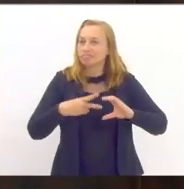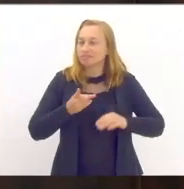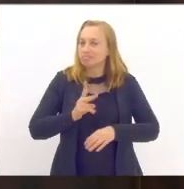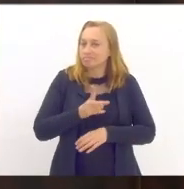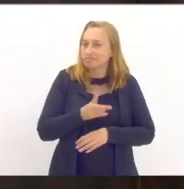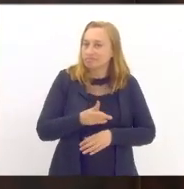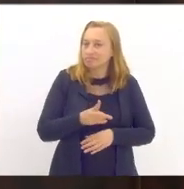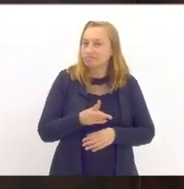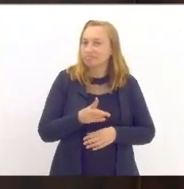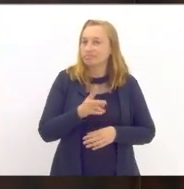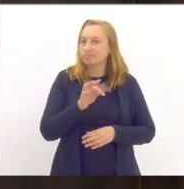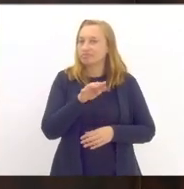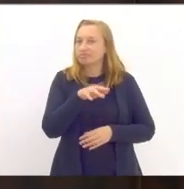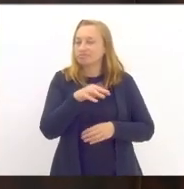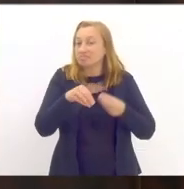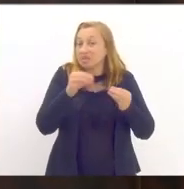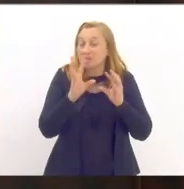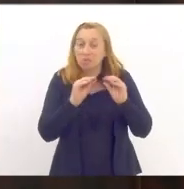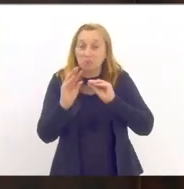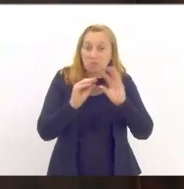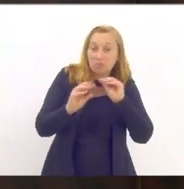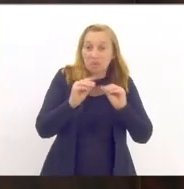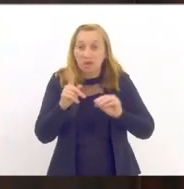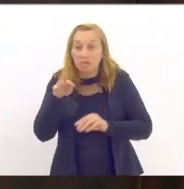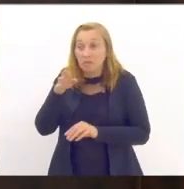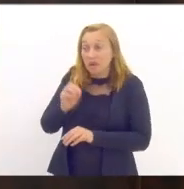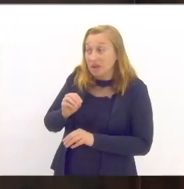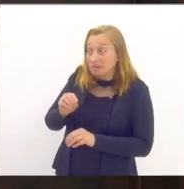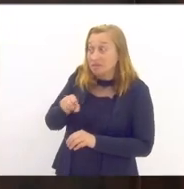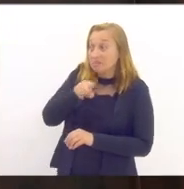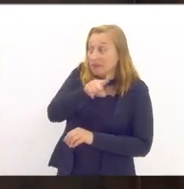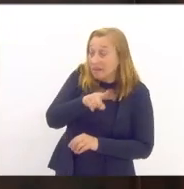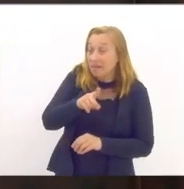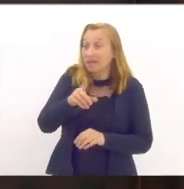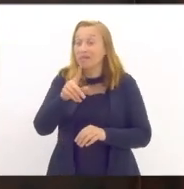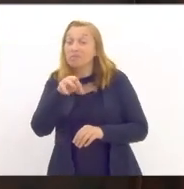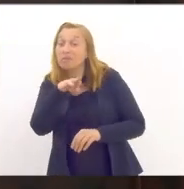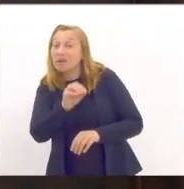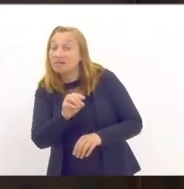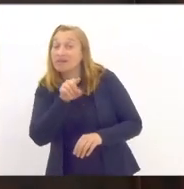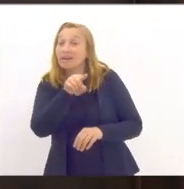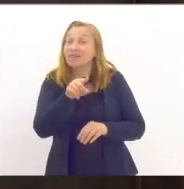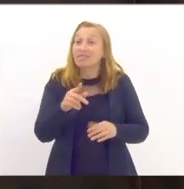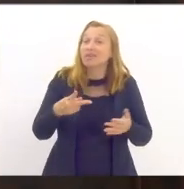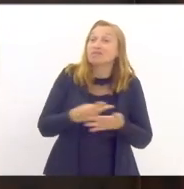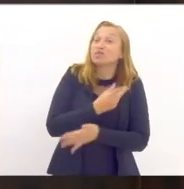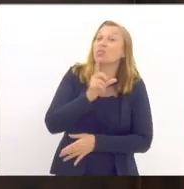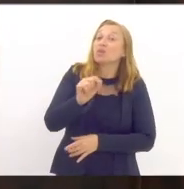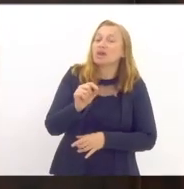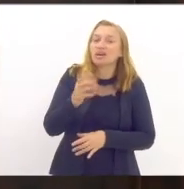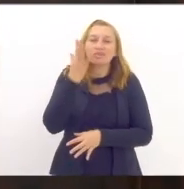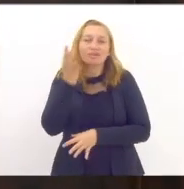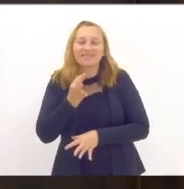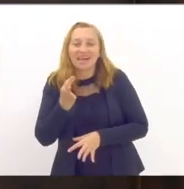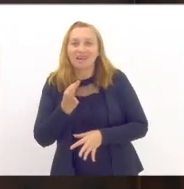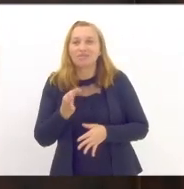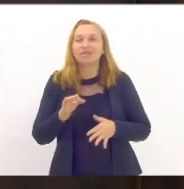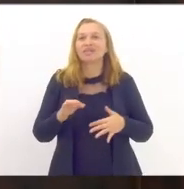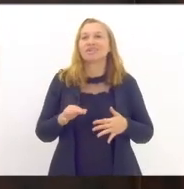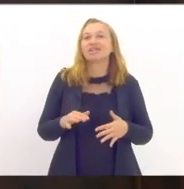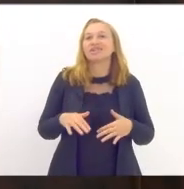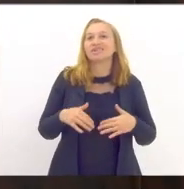burburinho: Pedro Figueiredo está aí, Pedro Figueiredo está aí, o que, que vai acontecer? Ninguém sabe, fica todo mundo com a pulga atrás da orelha.